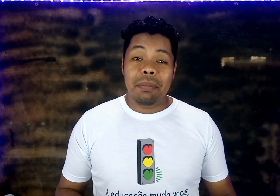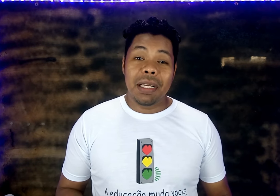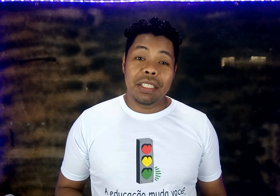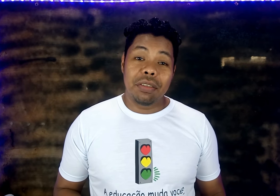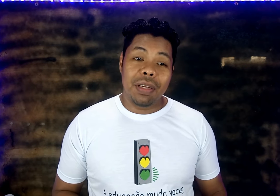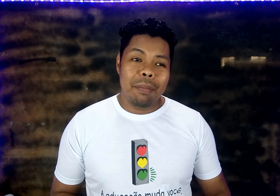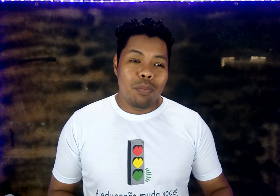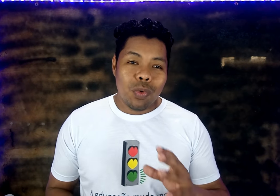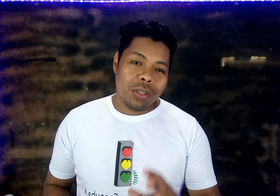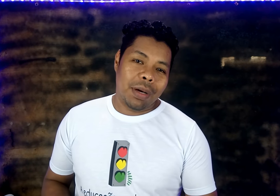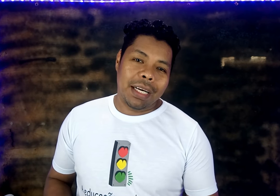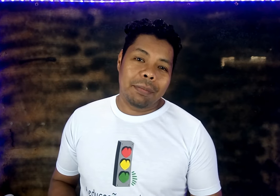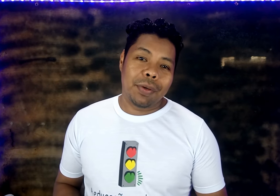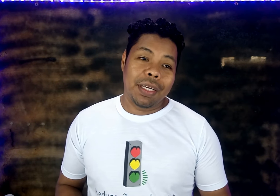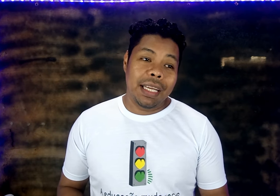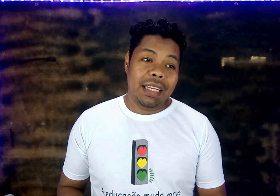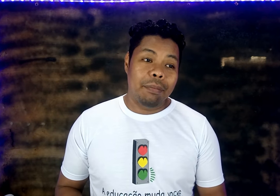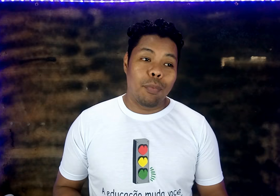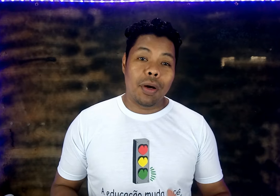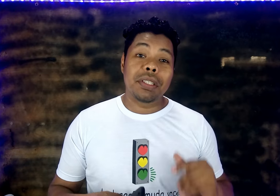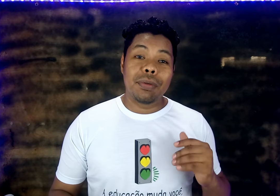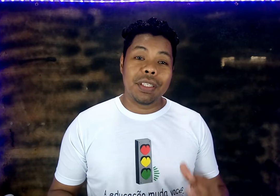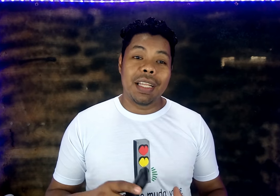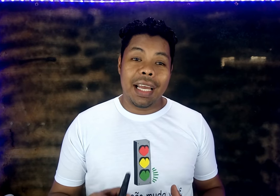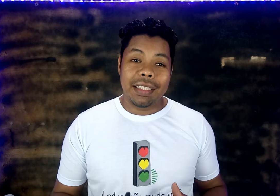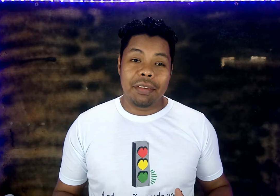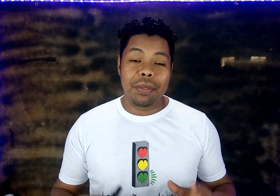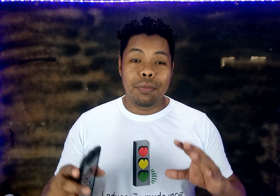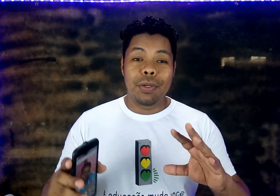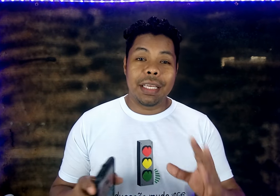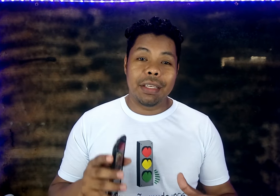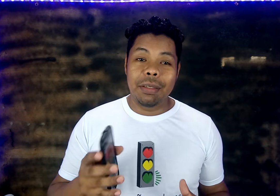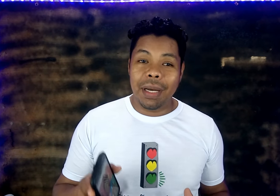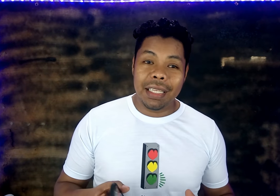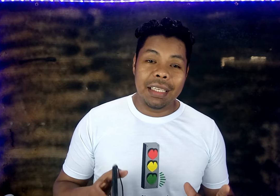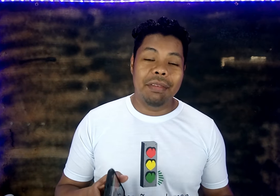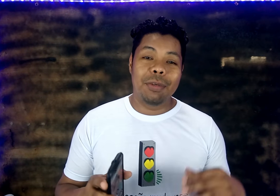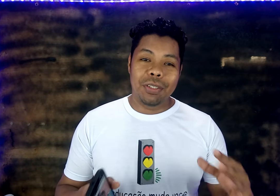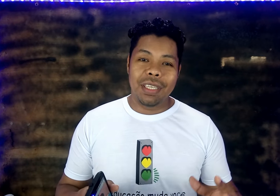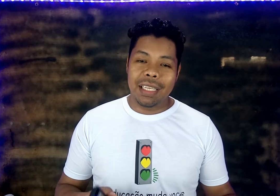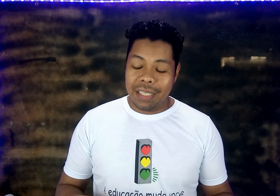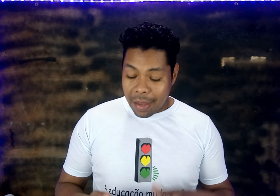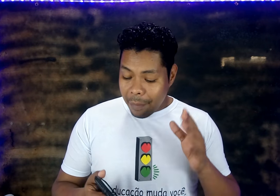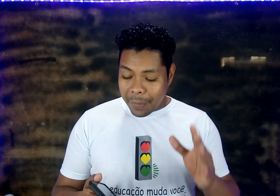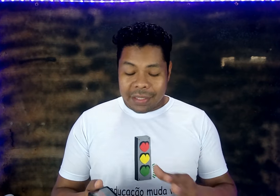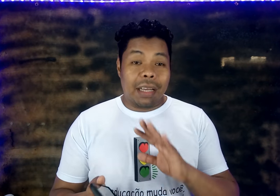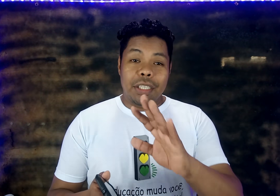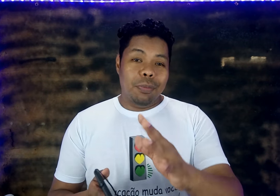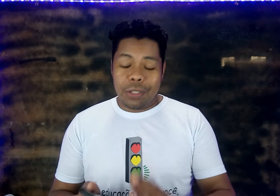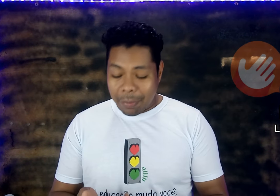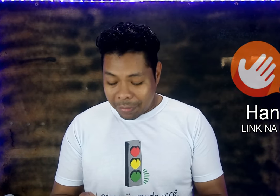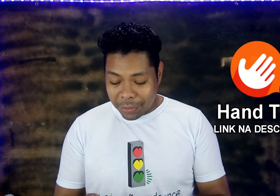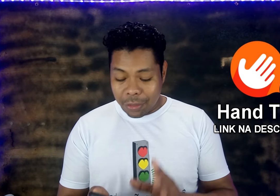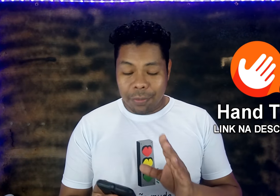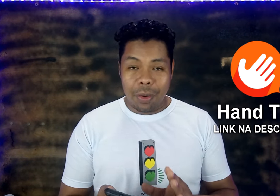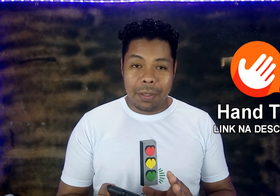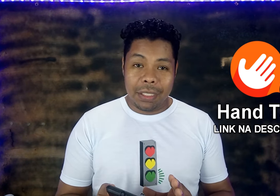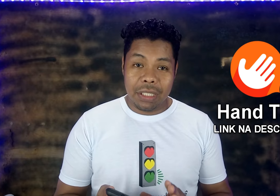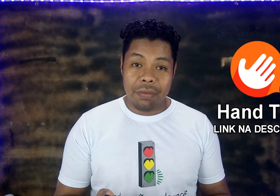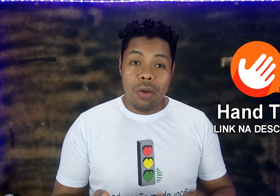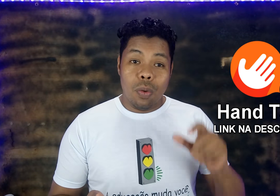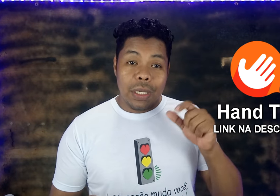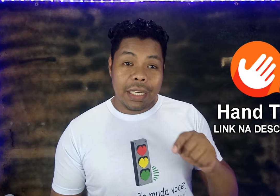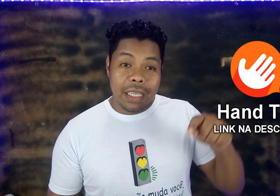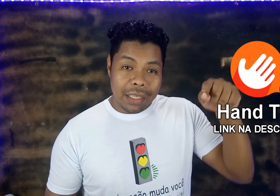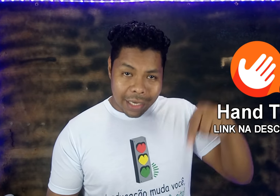e esse aplicativo ele é muito bacana, porque ele mostra os sinais, né? Fica um bonequinho animado ali e vai mostrando os sinais. Mas tá, deixa eu mostrar para vocês como que é o